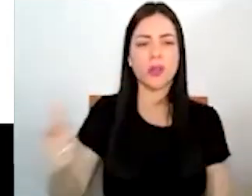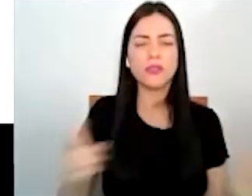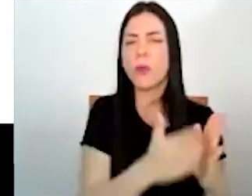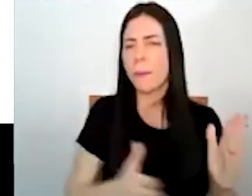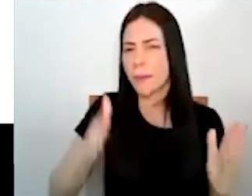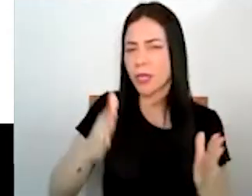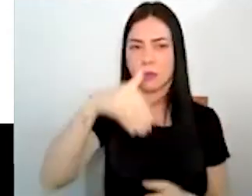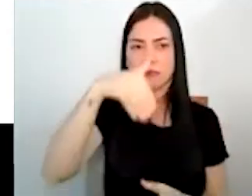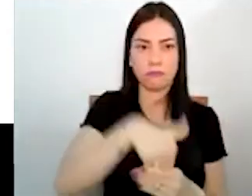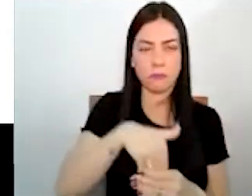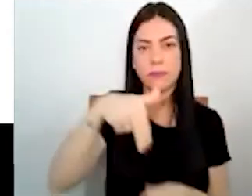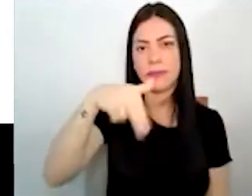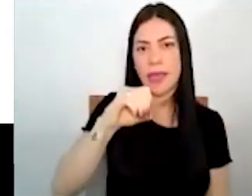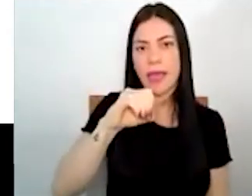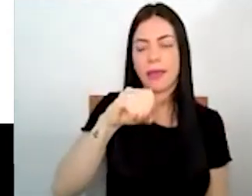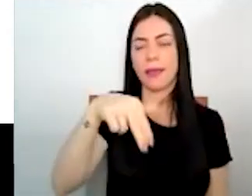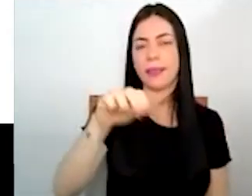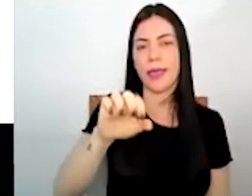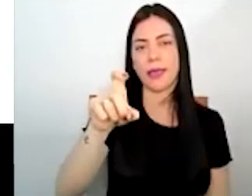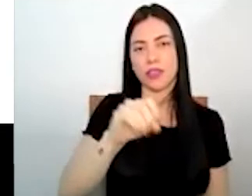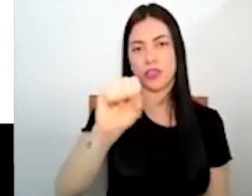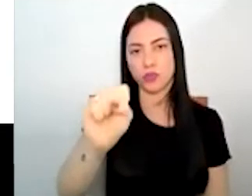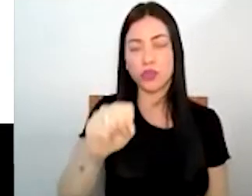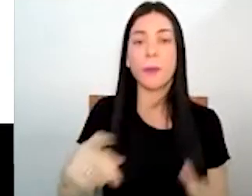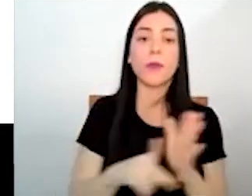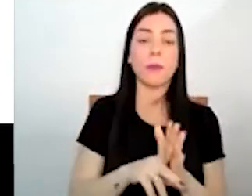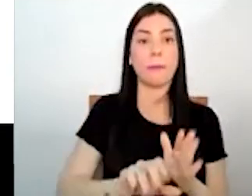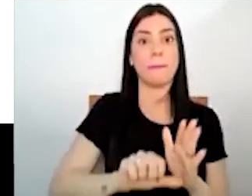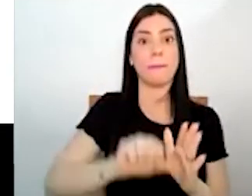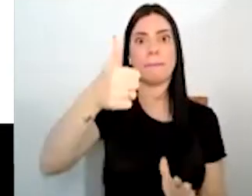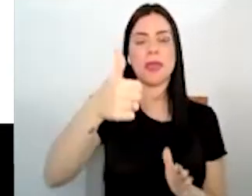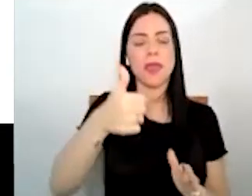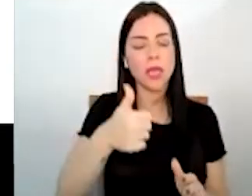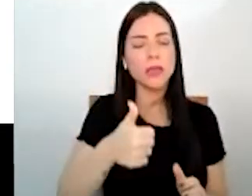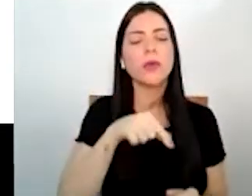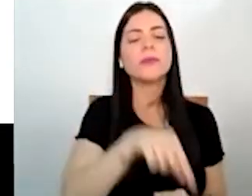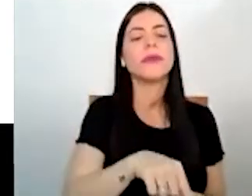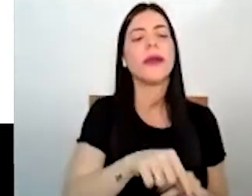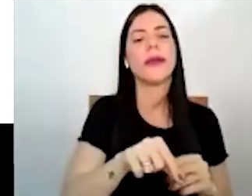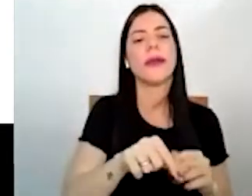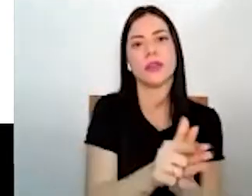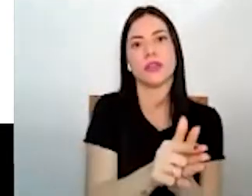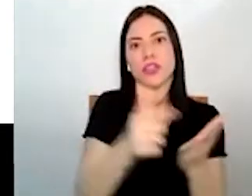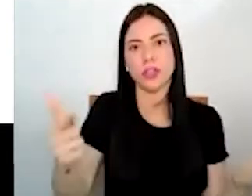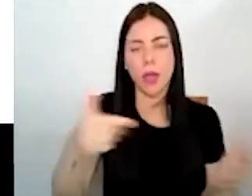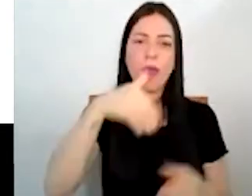para o Nexo, era a primeira cobertura eleitoral presidencial para o Nexo, um momento super importante para um jornal diário,